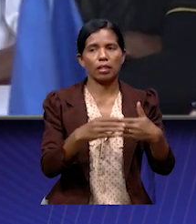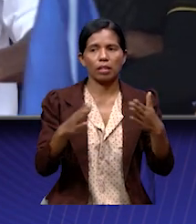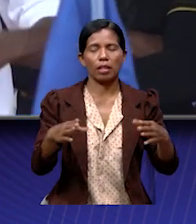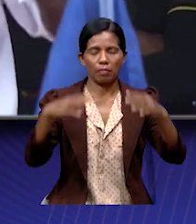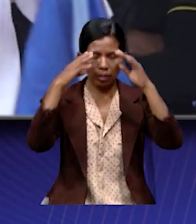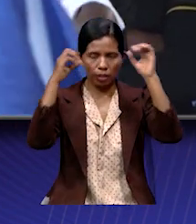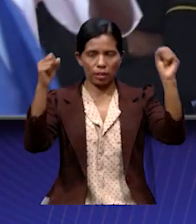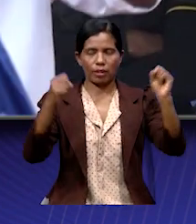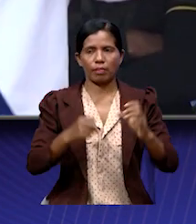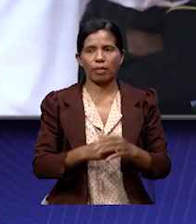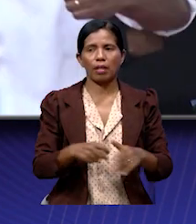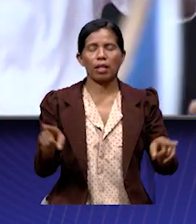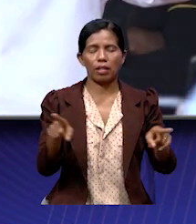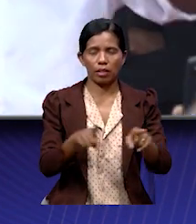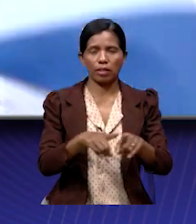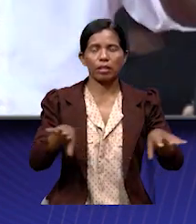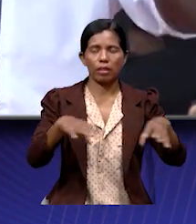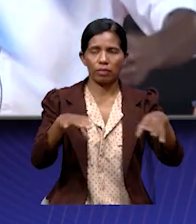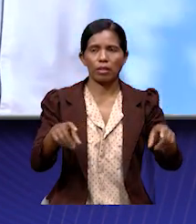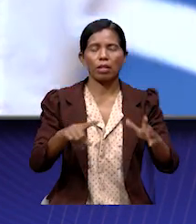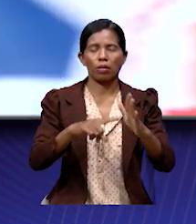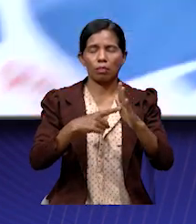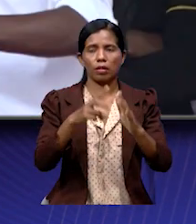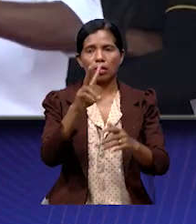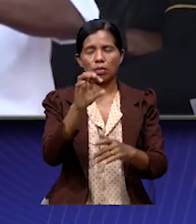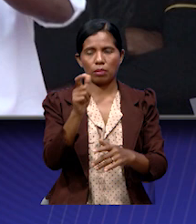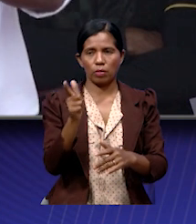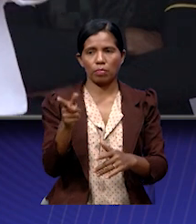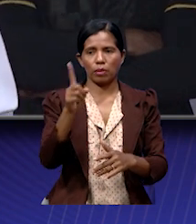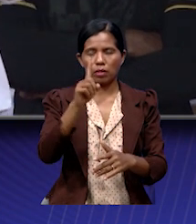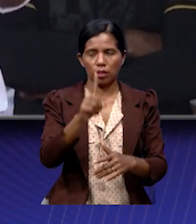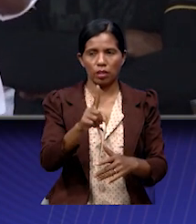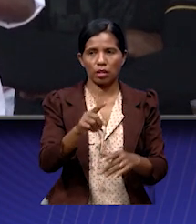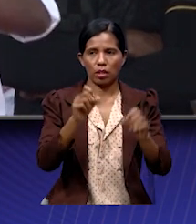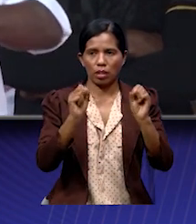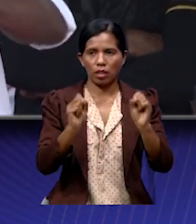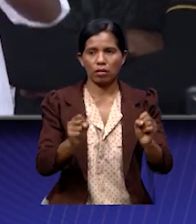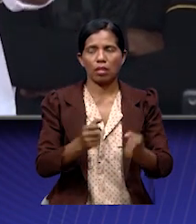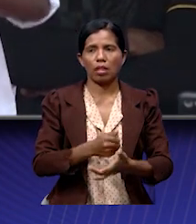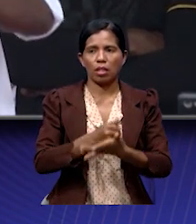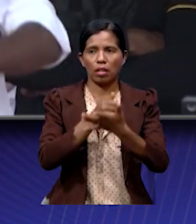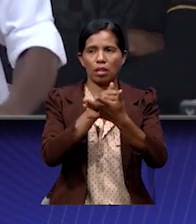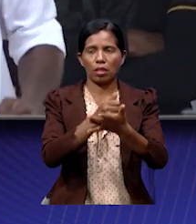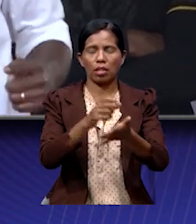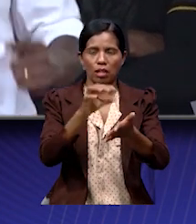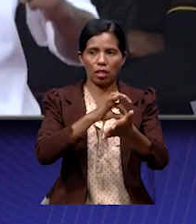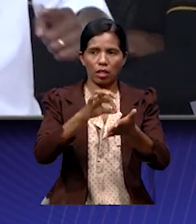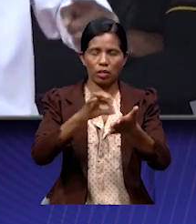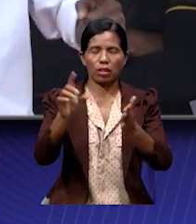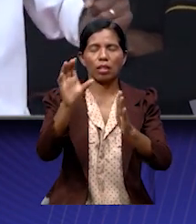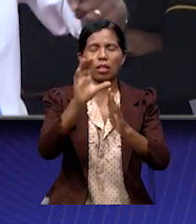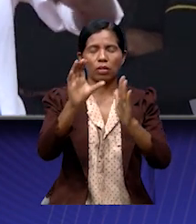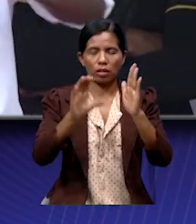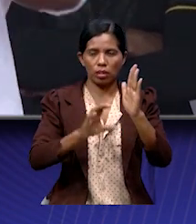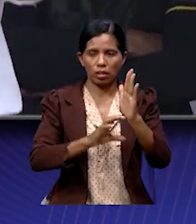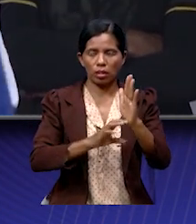nia. Luta hahu ia 2001 ho di mos defende hakere konstitusaun da